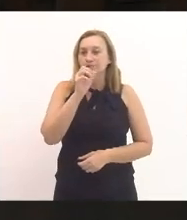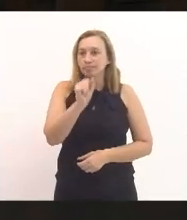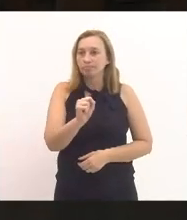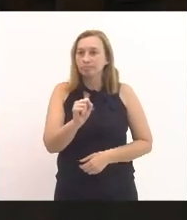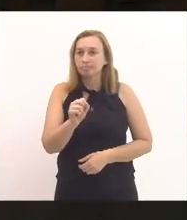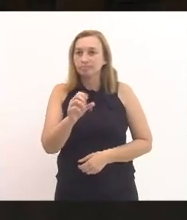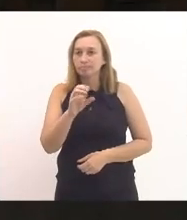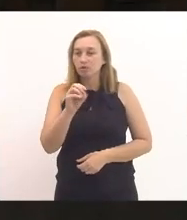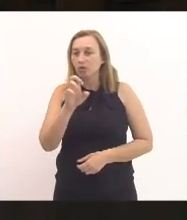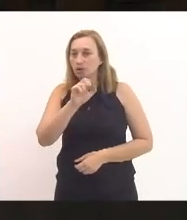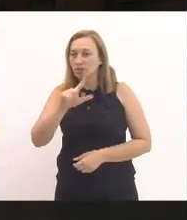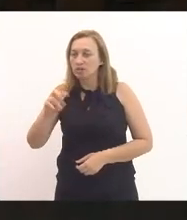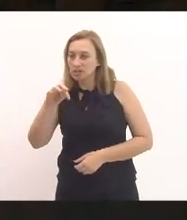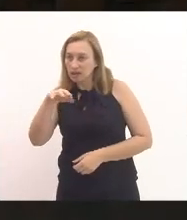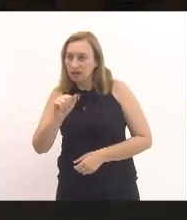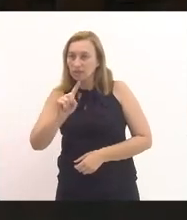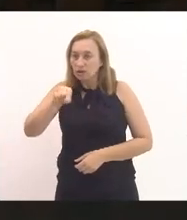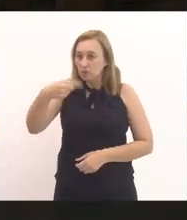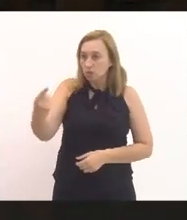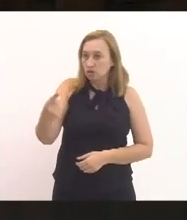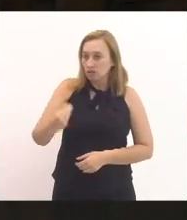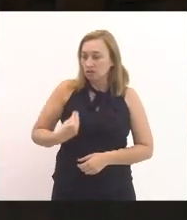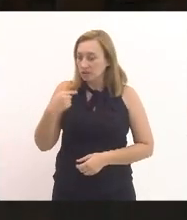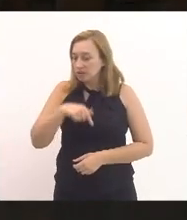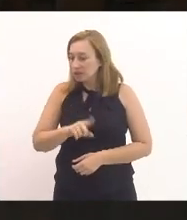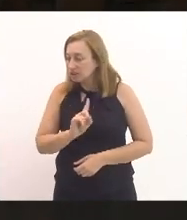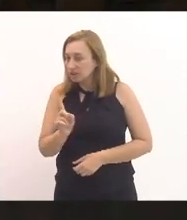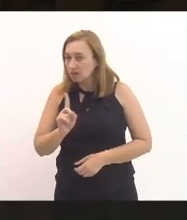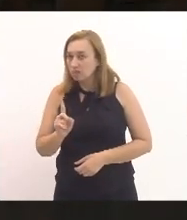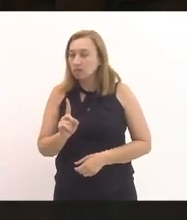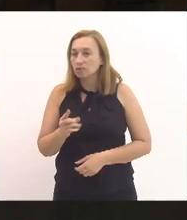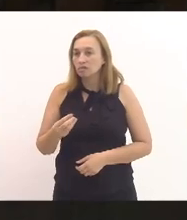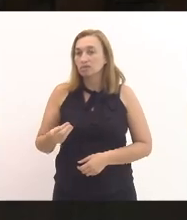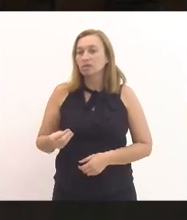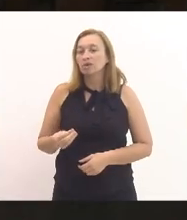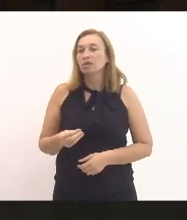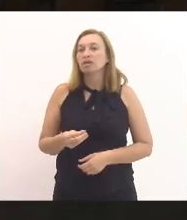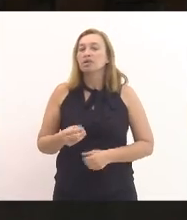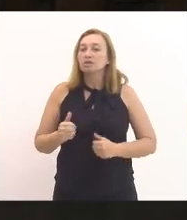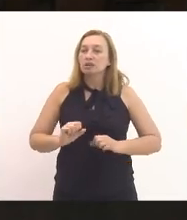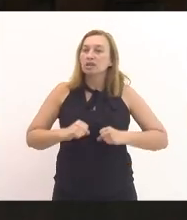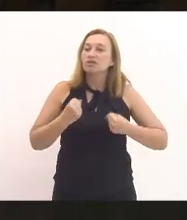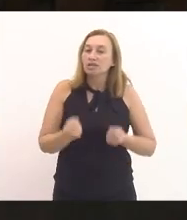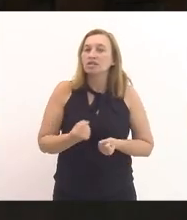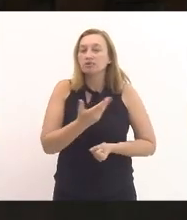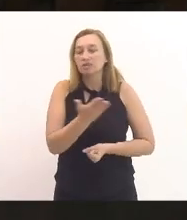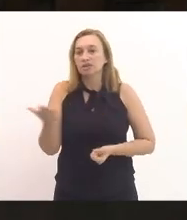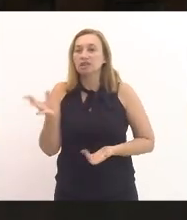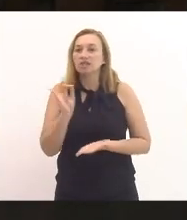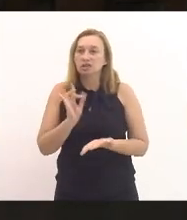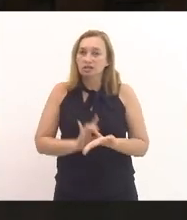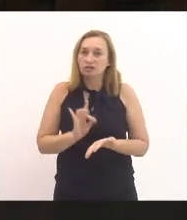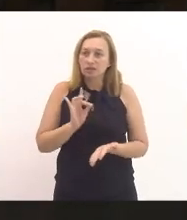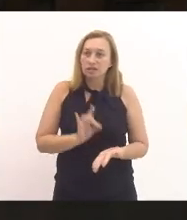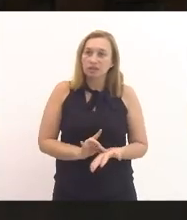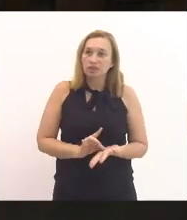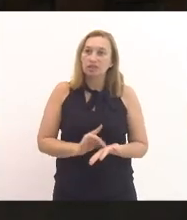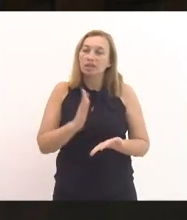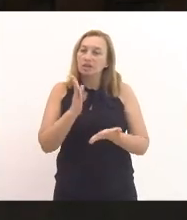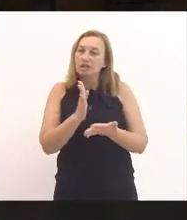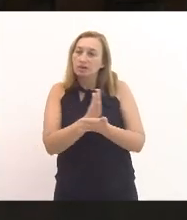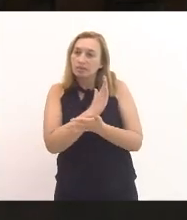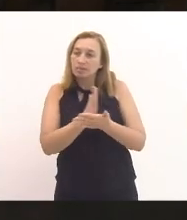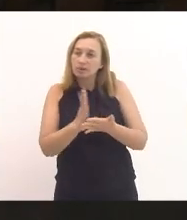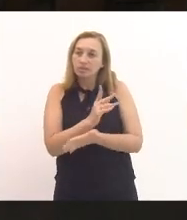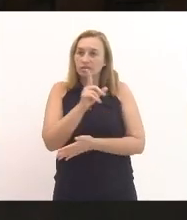Coronel Salema e tantos outros que aqui não estão nós estamos fazendo a defesa de vocês mesmo apesar